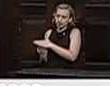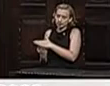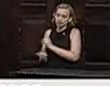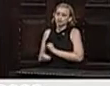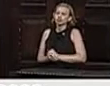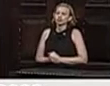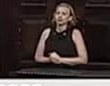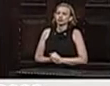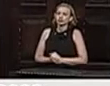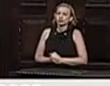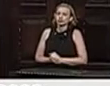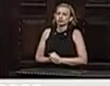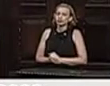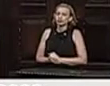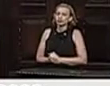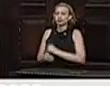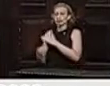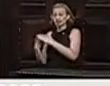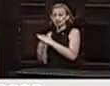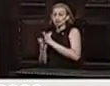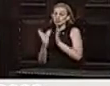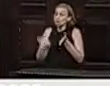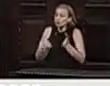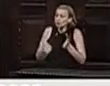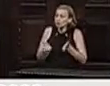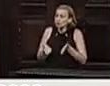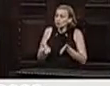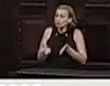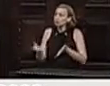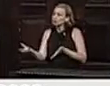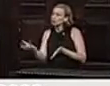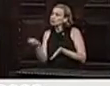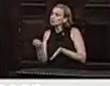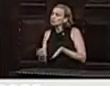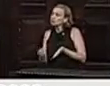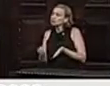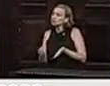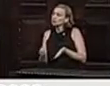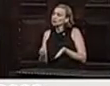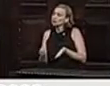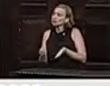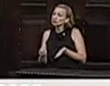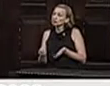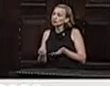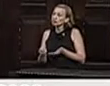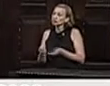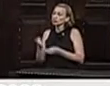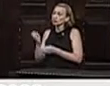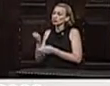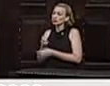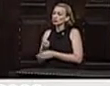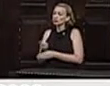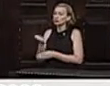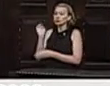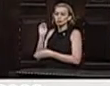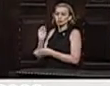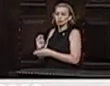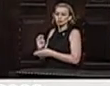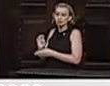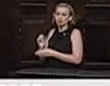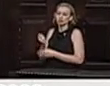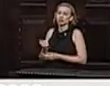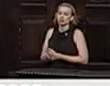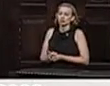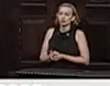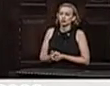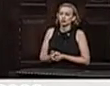ativa são empresas que hoje continuam recebendo benefícios fiscais, que devem ao Estado, estão na